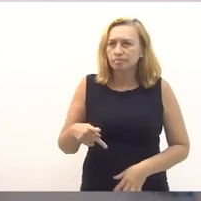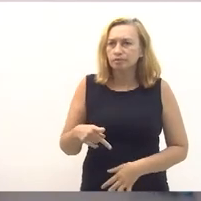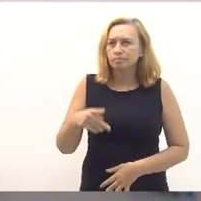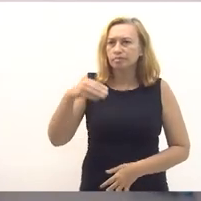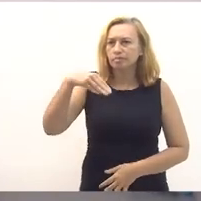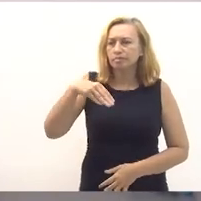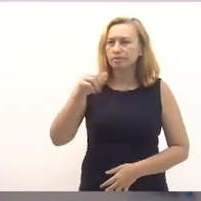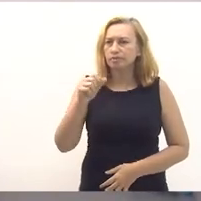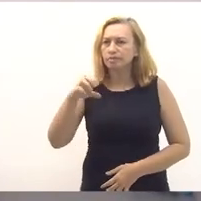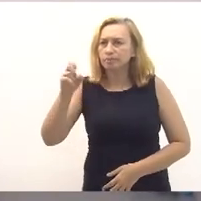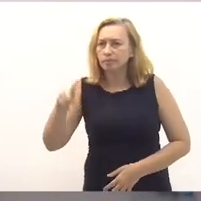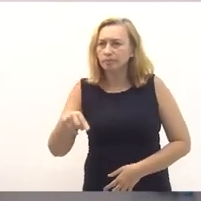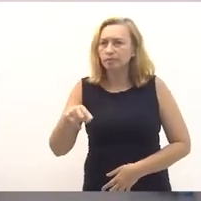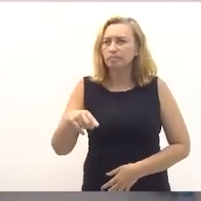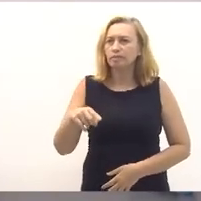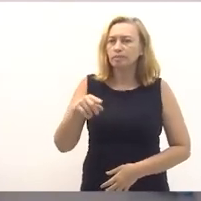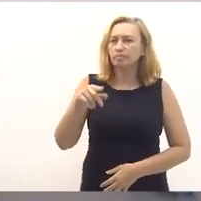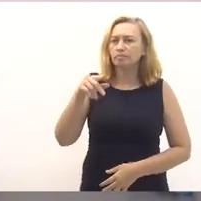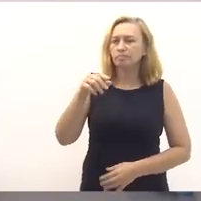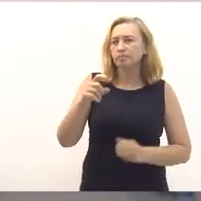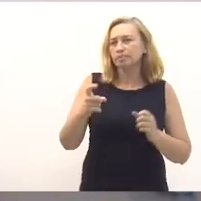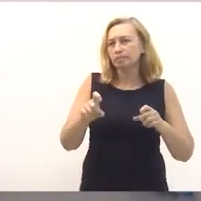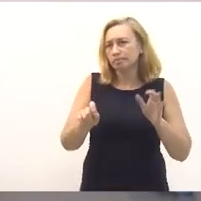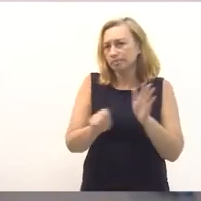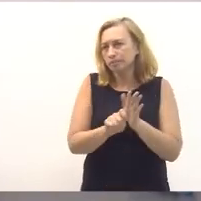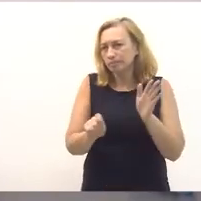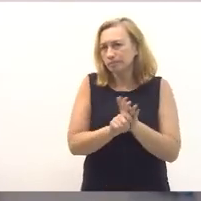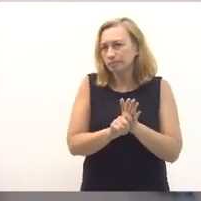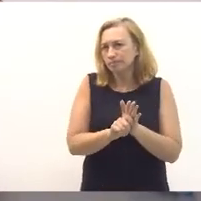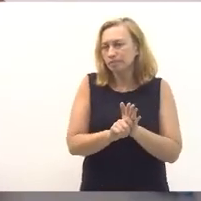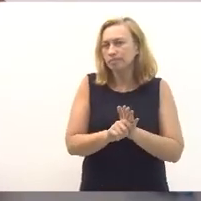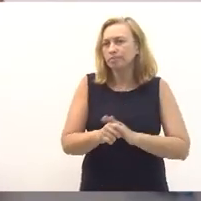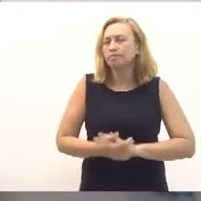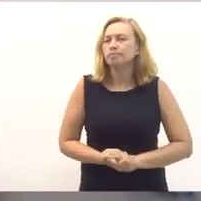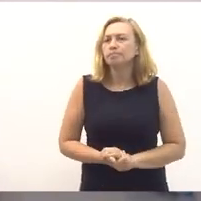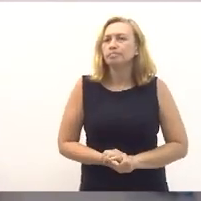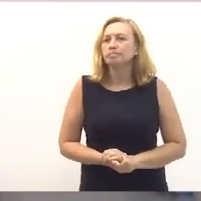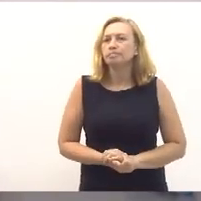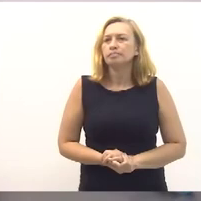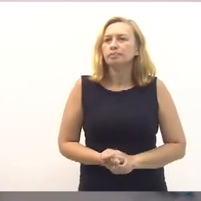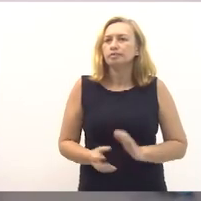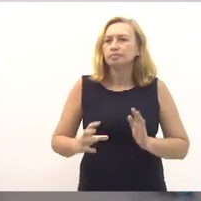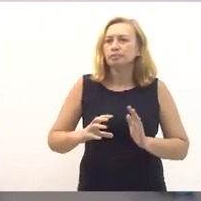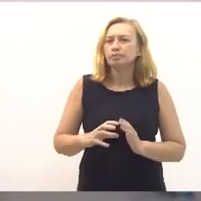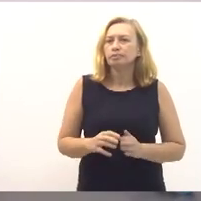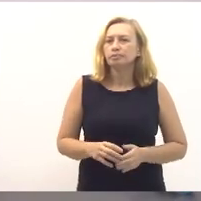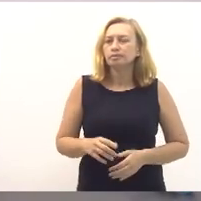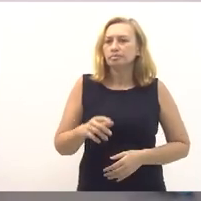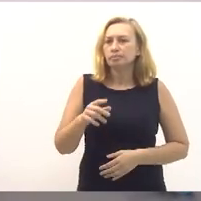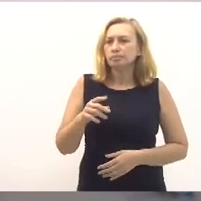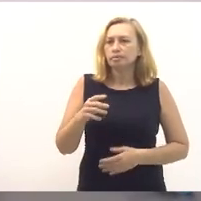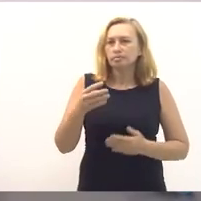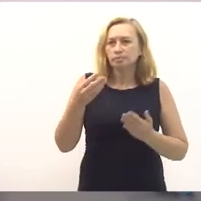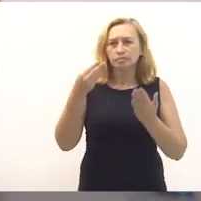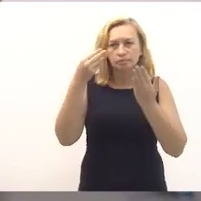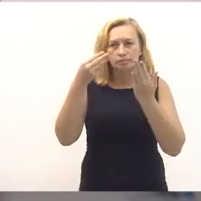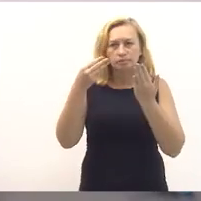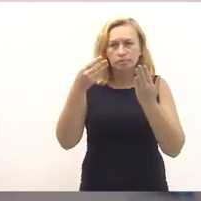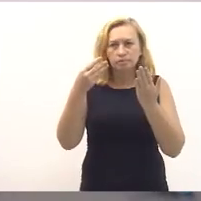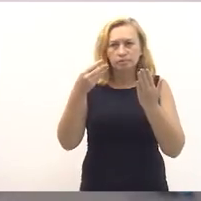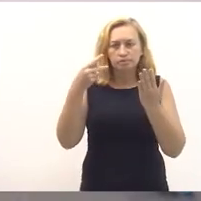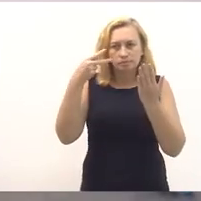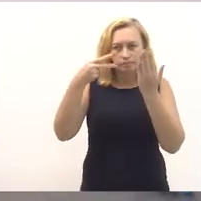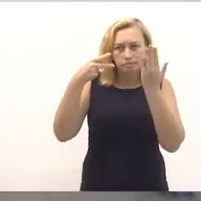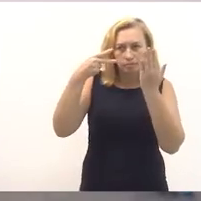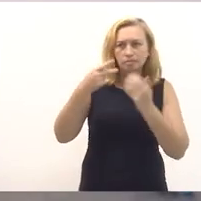medicinal e membro da executiva do pessoal Cabo Frio terapeuta cannabis jardineiro canábico